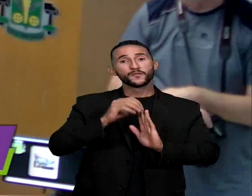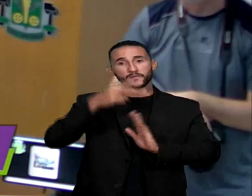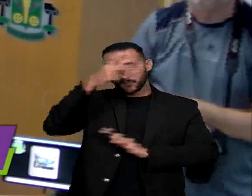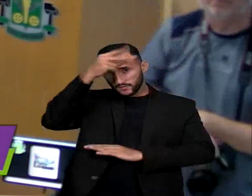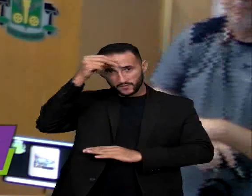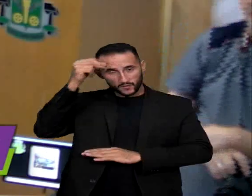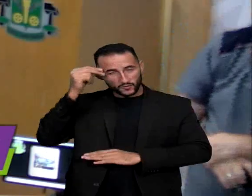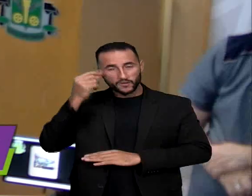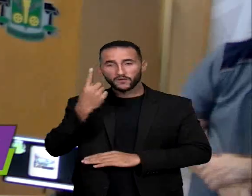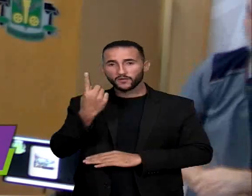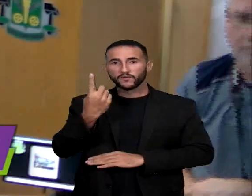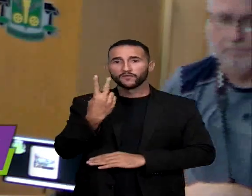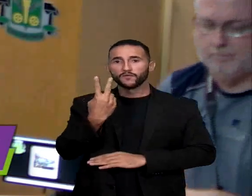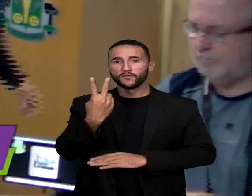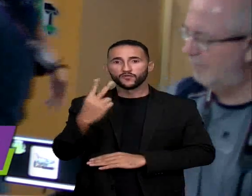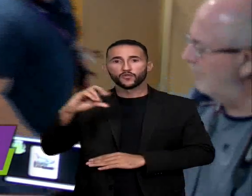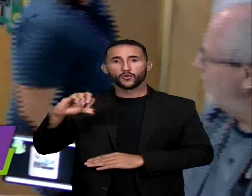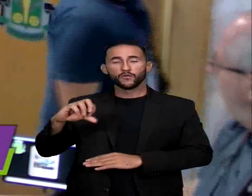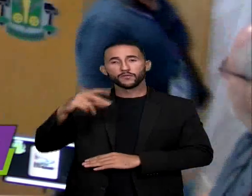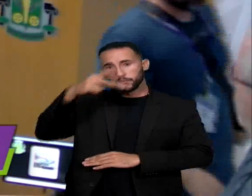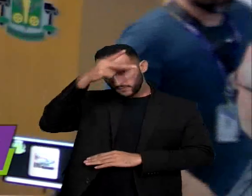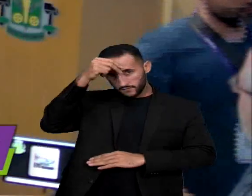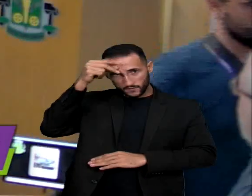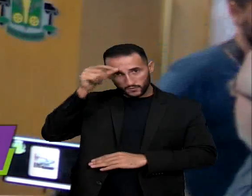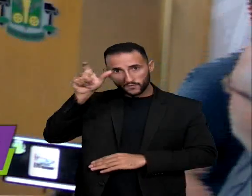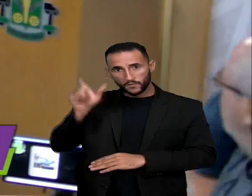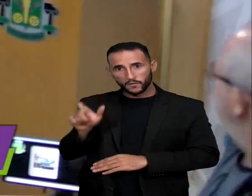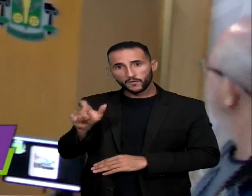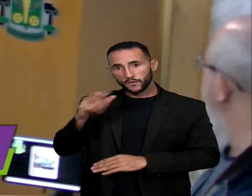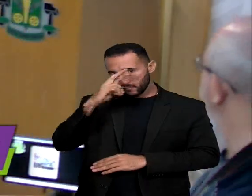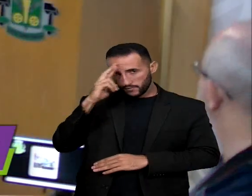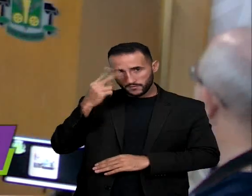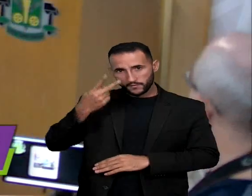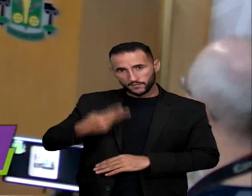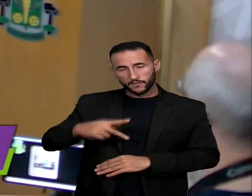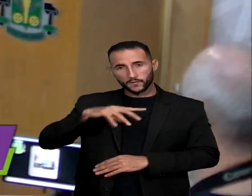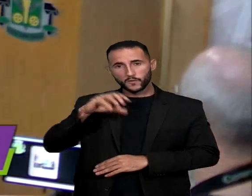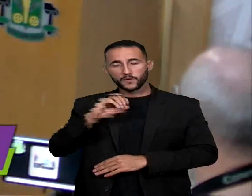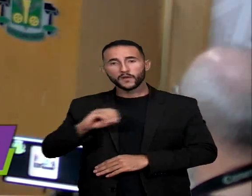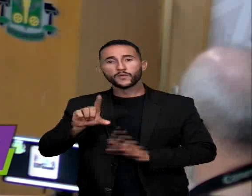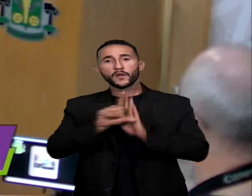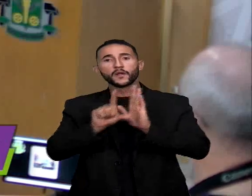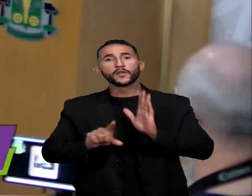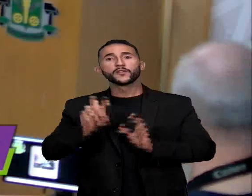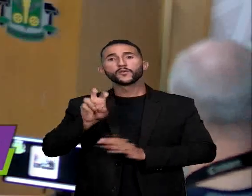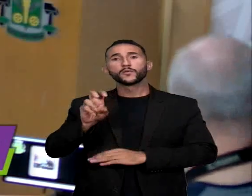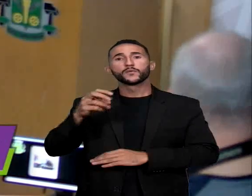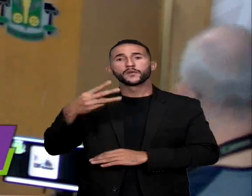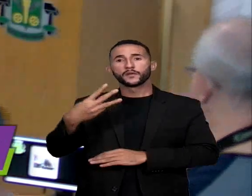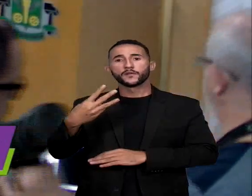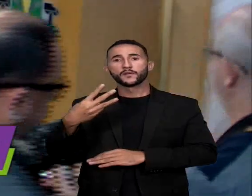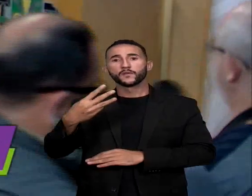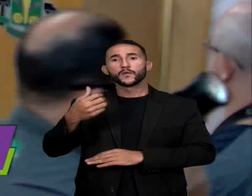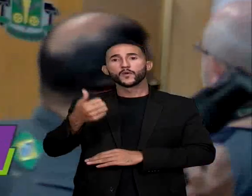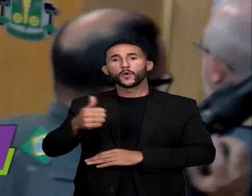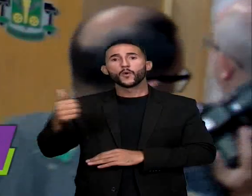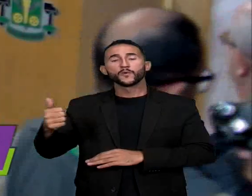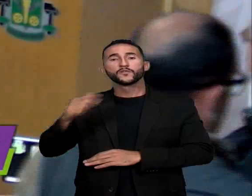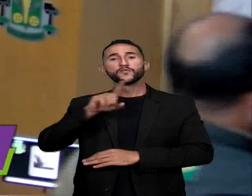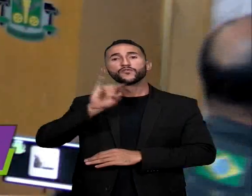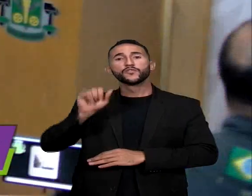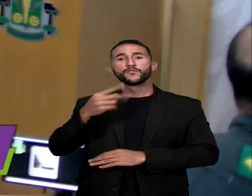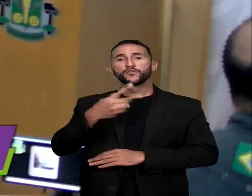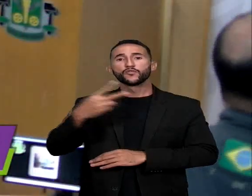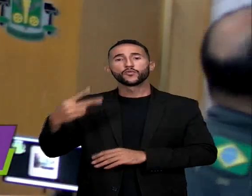2023 do prefeito do município de Osasco Informa a sanção da lei número 5311 de 22 de dezembro